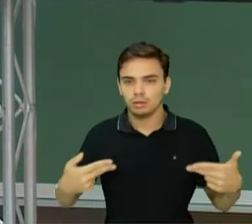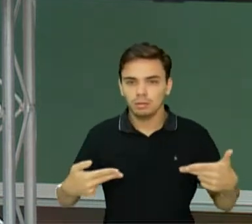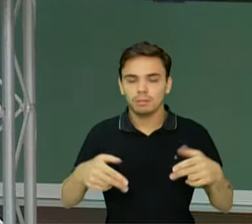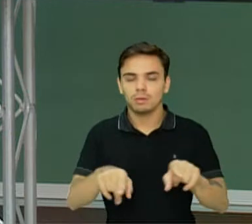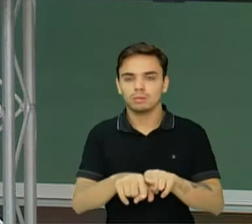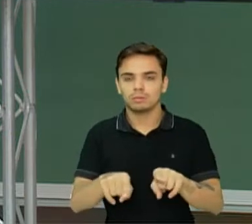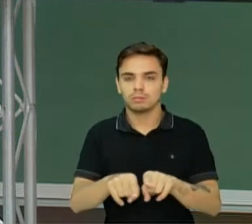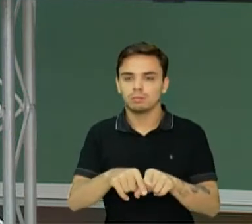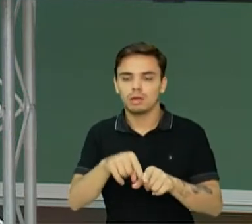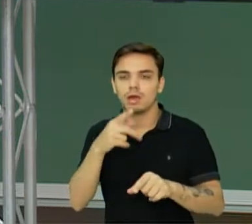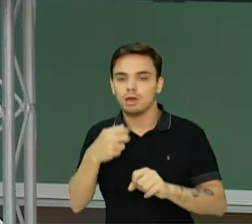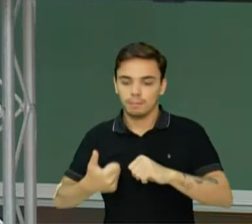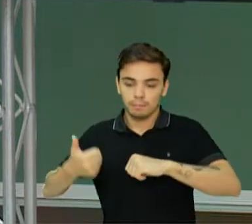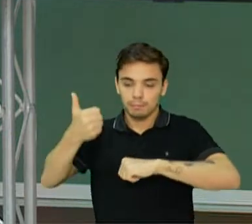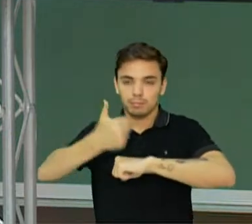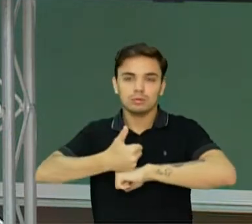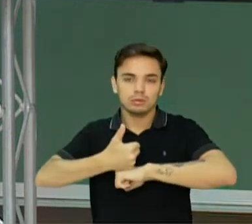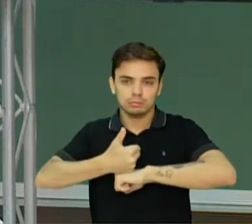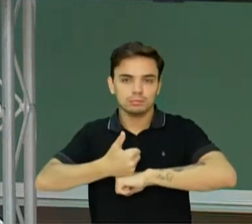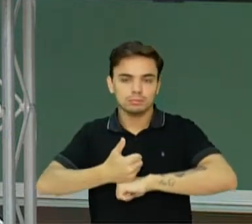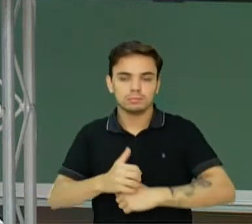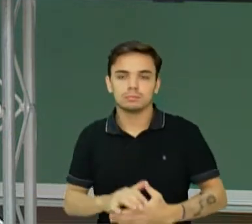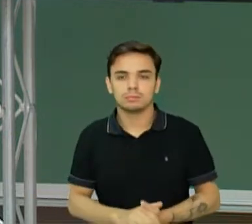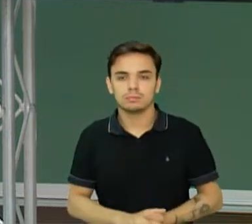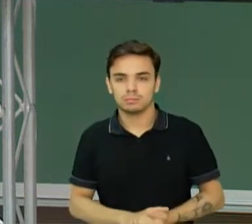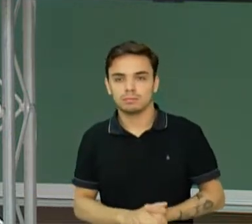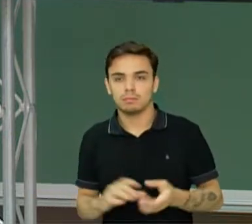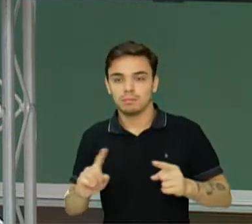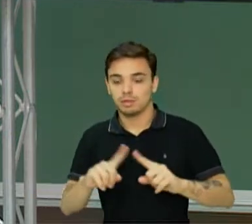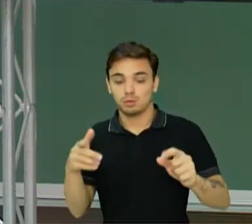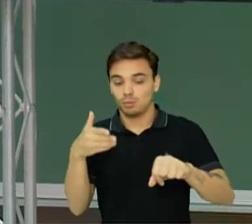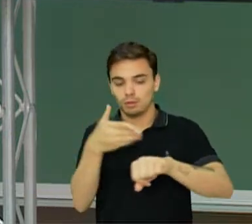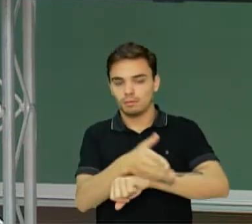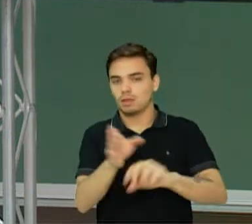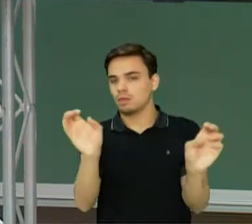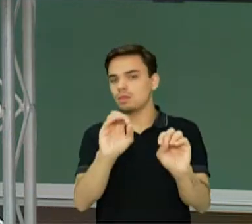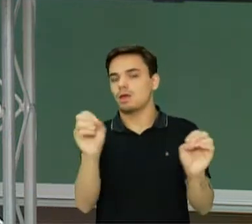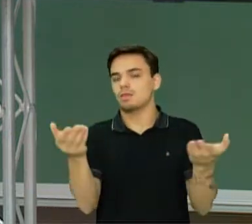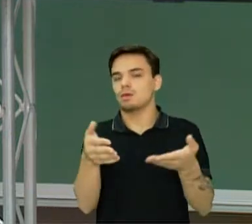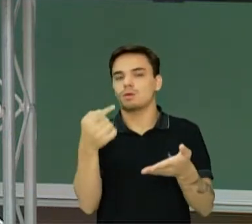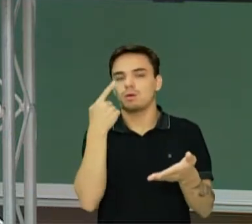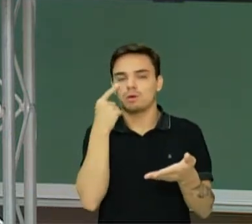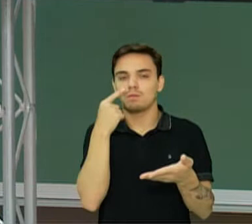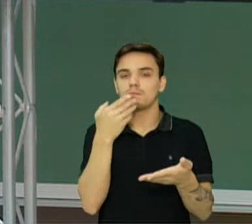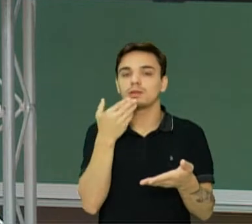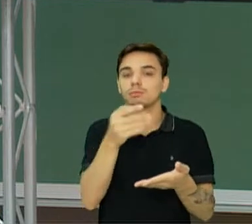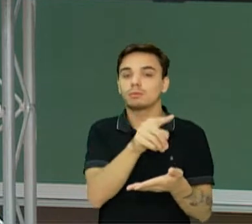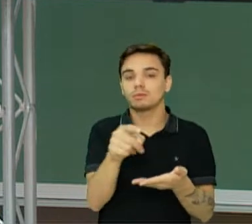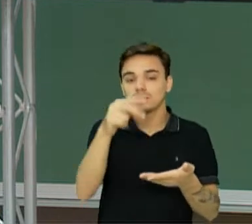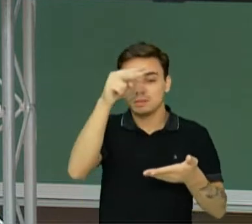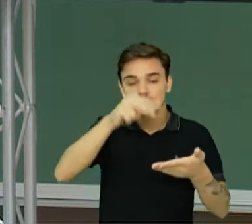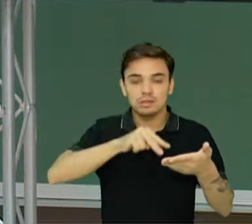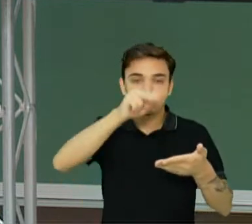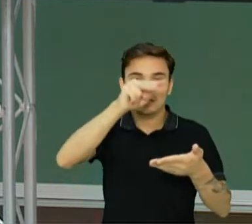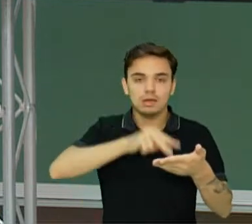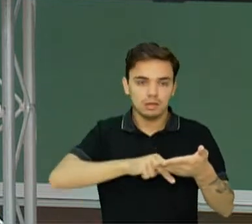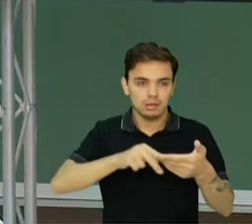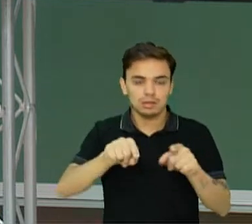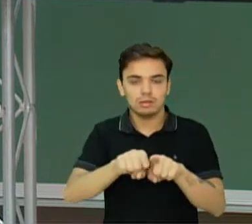de posse. Sem a minha interferência nesse primeiro momento, eu vou pedir para que vocês leiam e eu quero que vocês